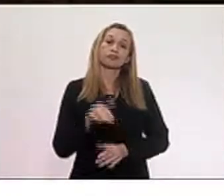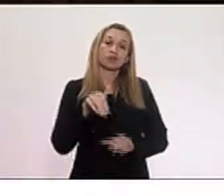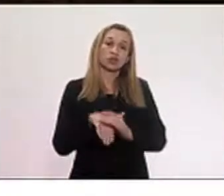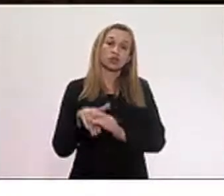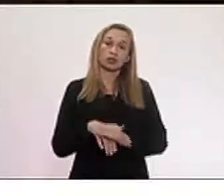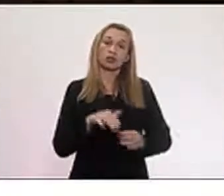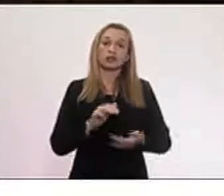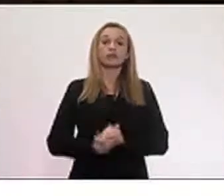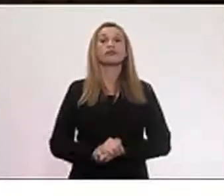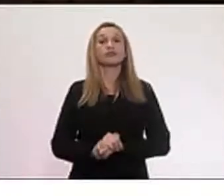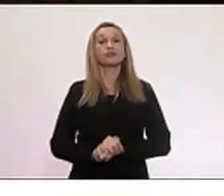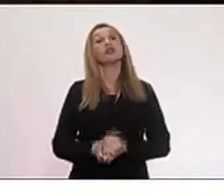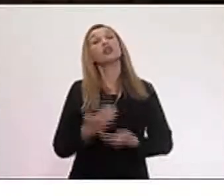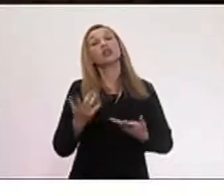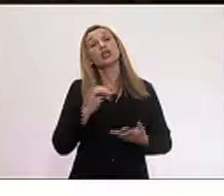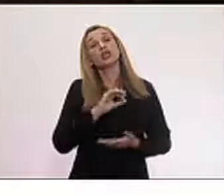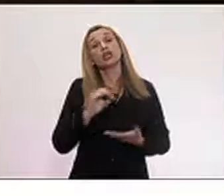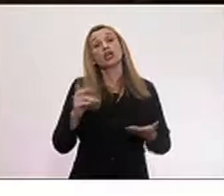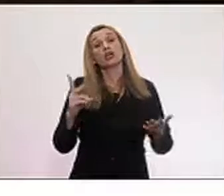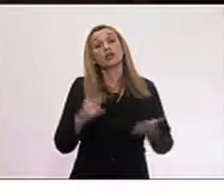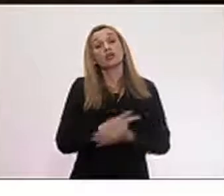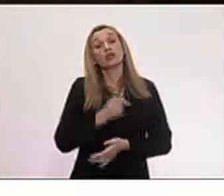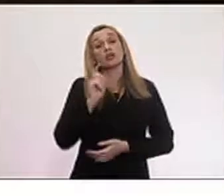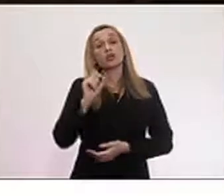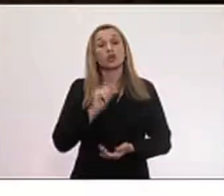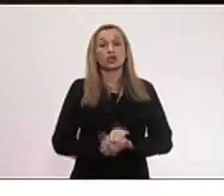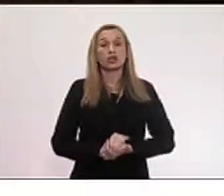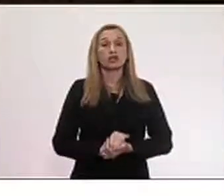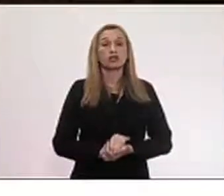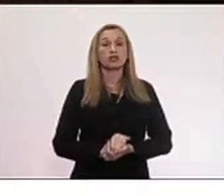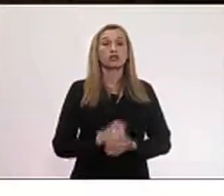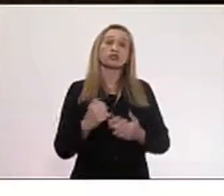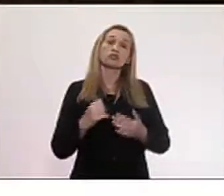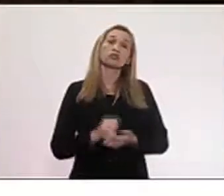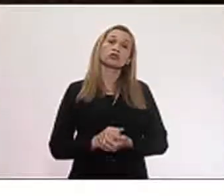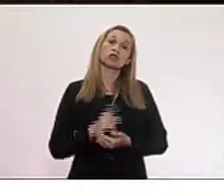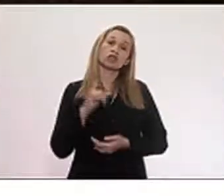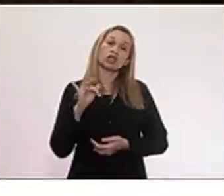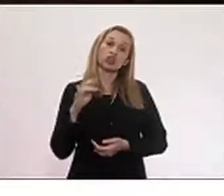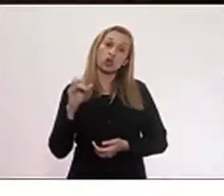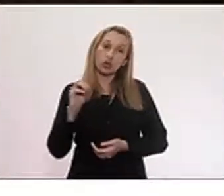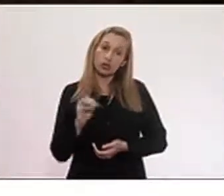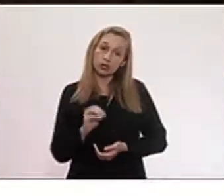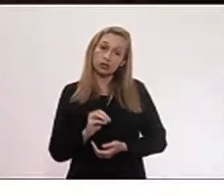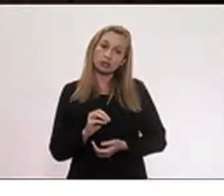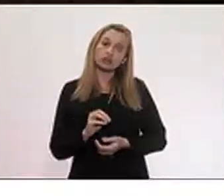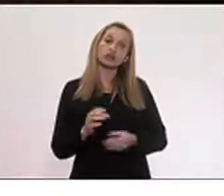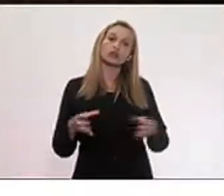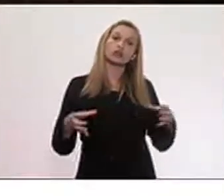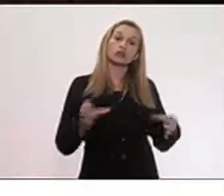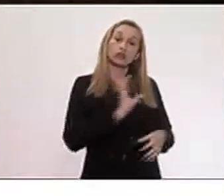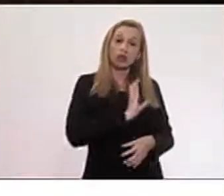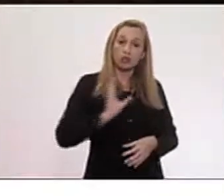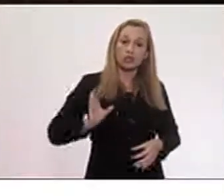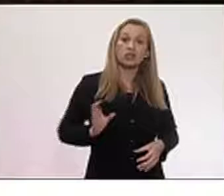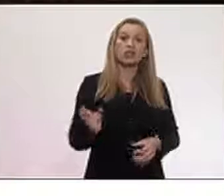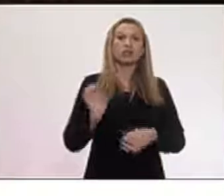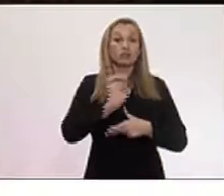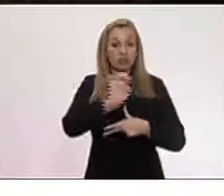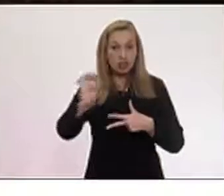eleita. E essa convenção instituiu o diretório e uma comissão